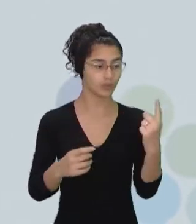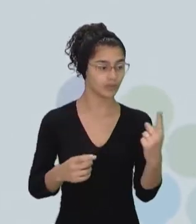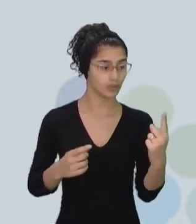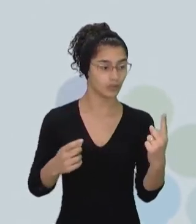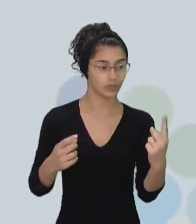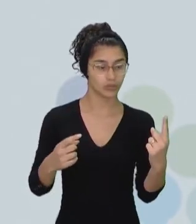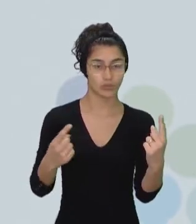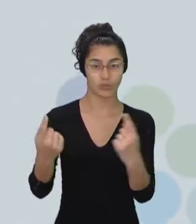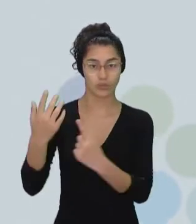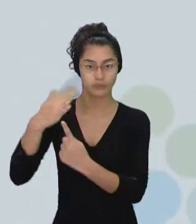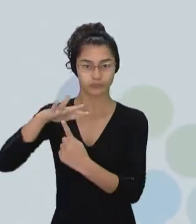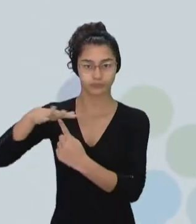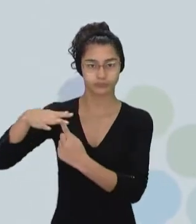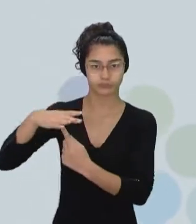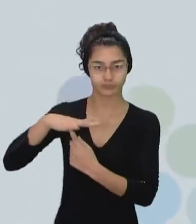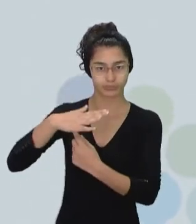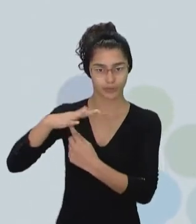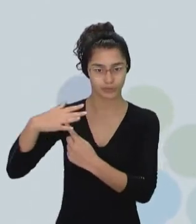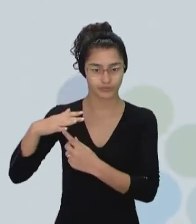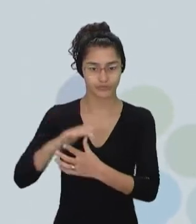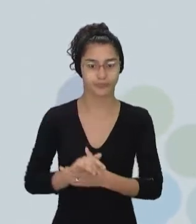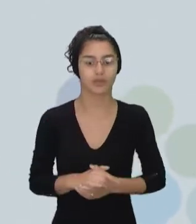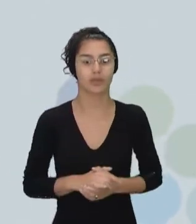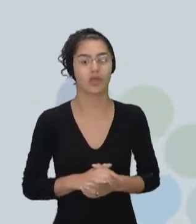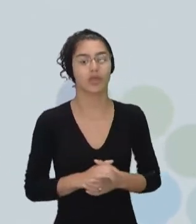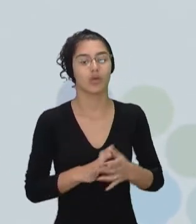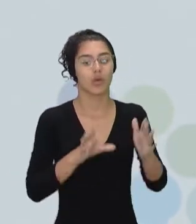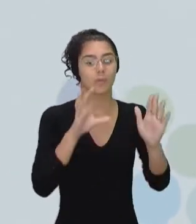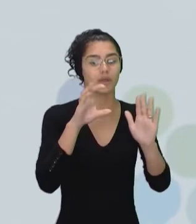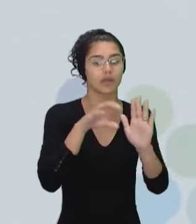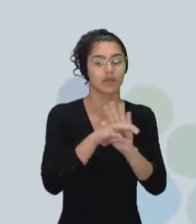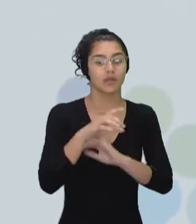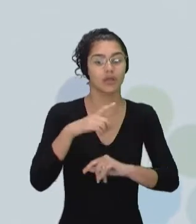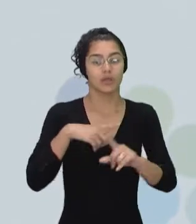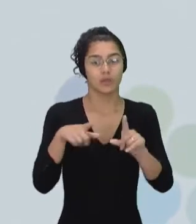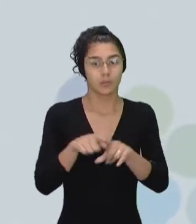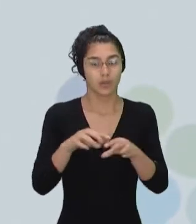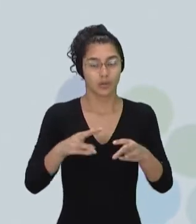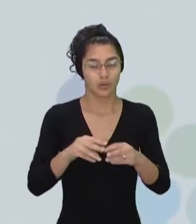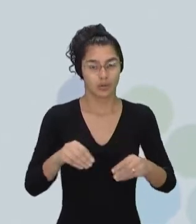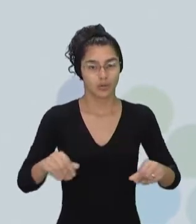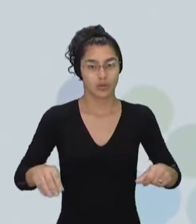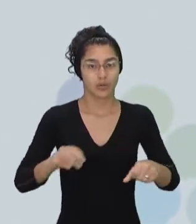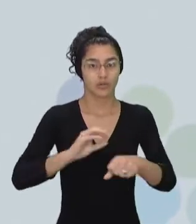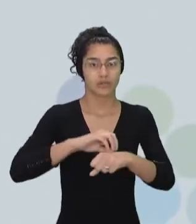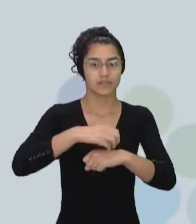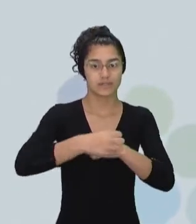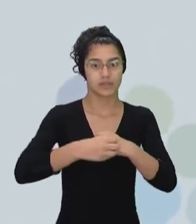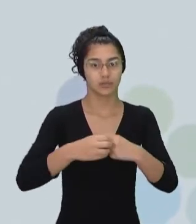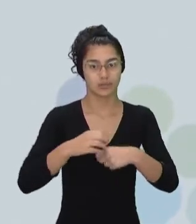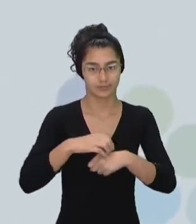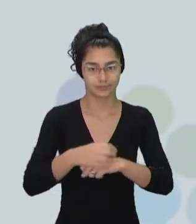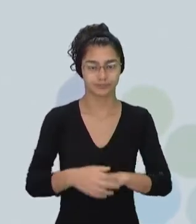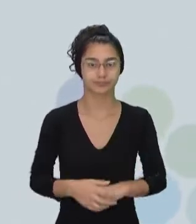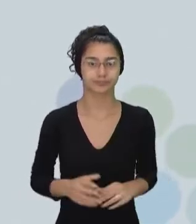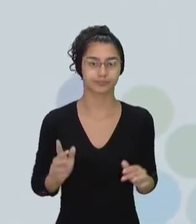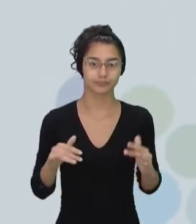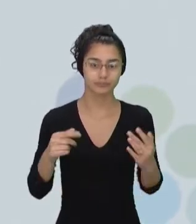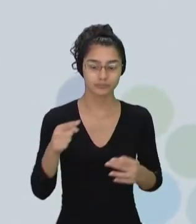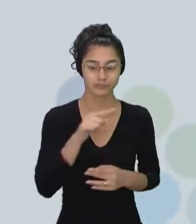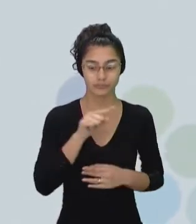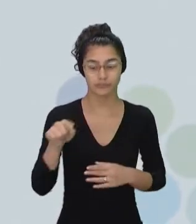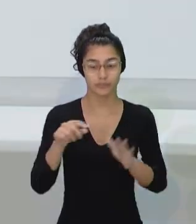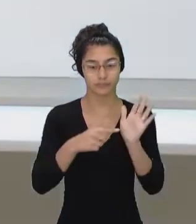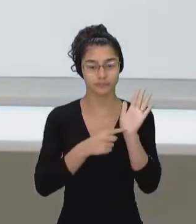o indivíduo e o ambiente e o componente curricular do solo à célula. Então aí para